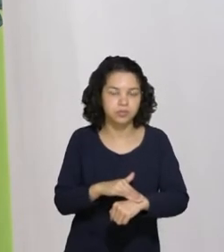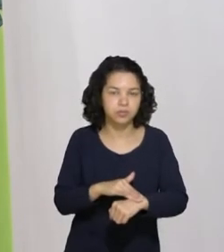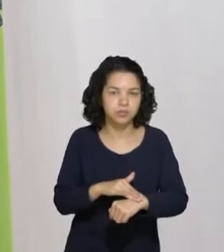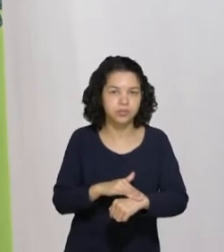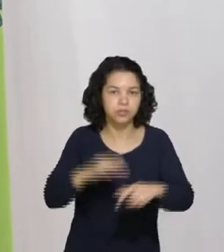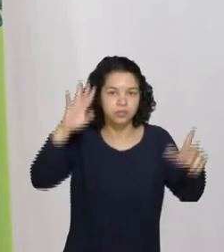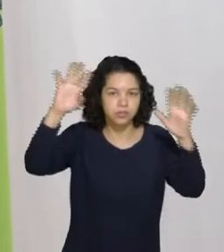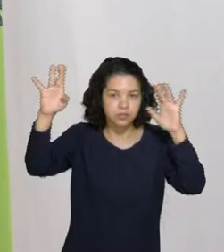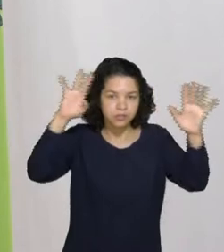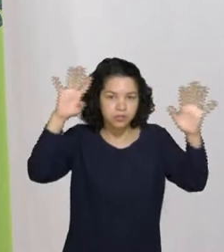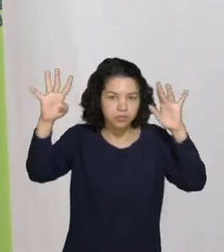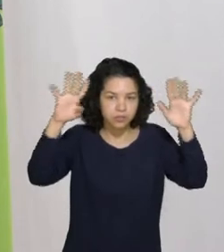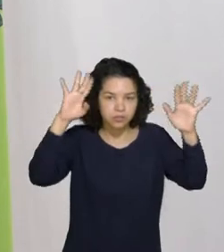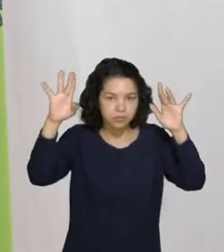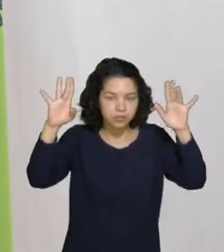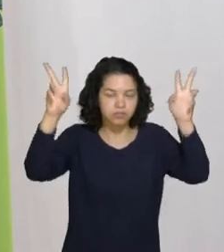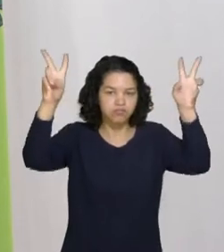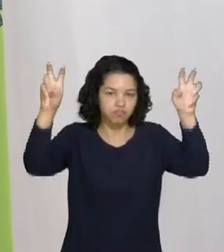refletir sobre isso.